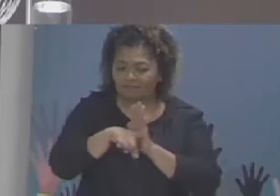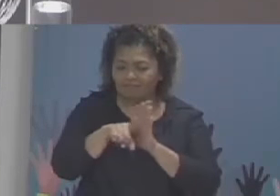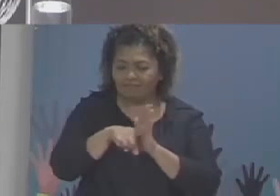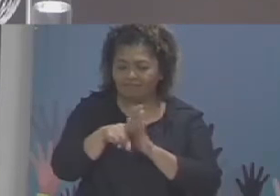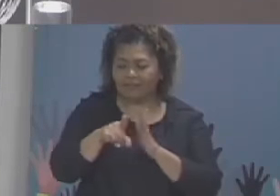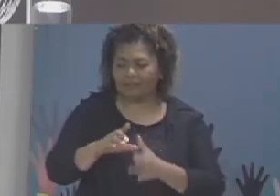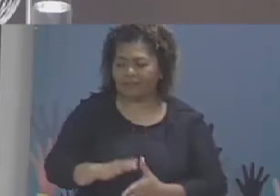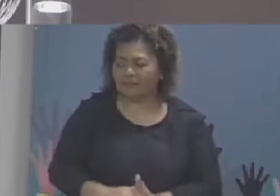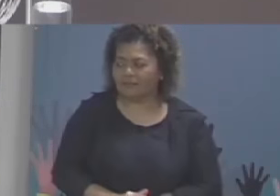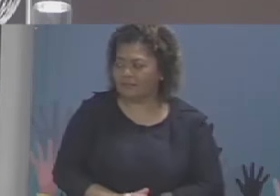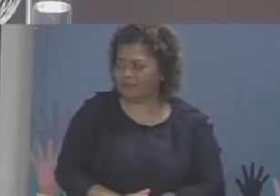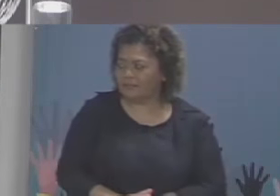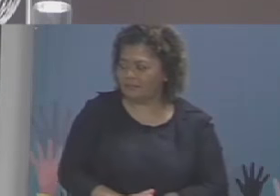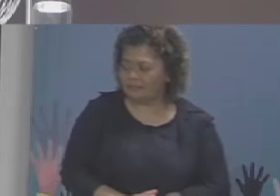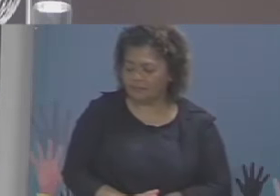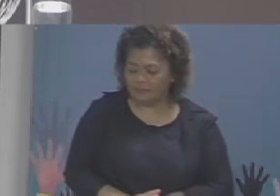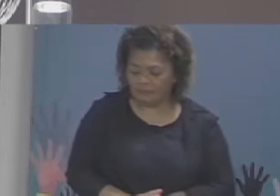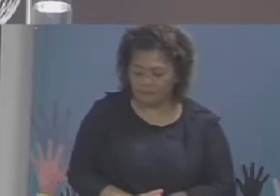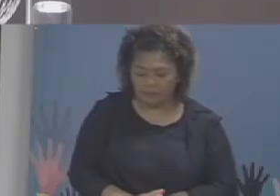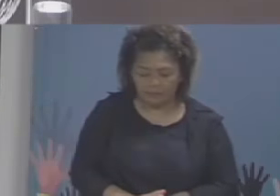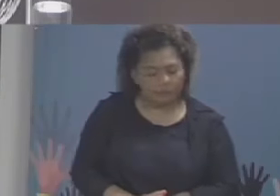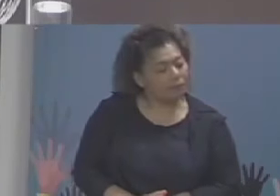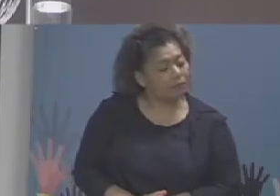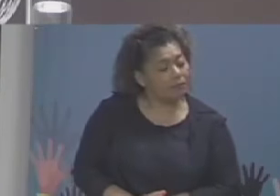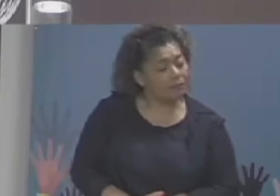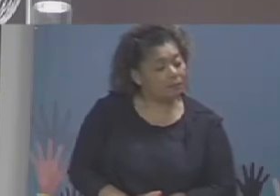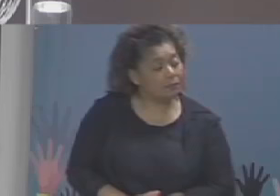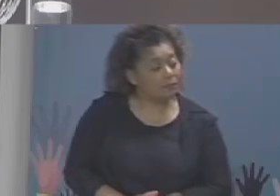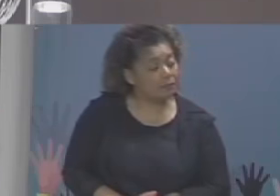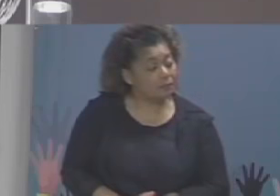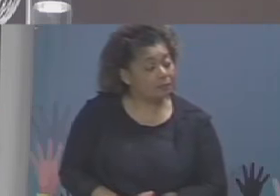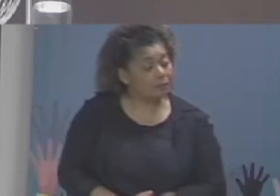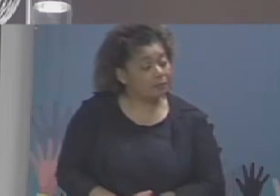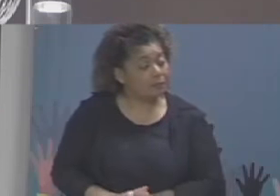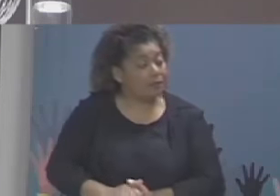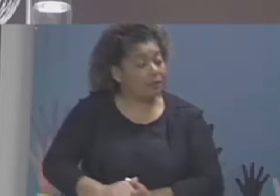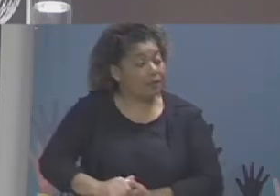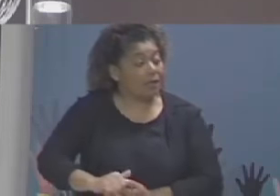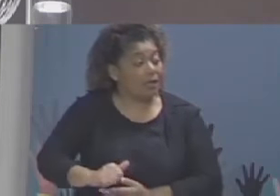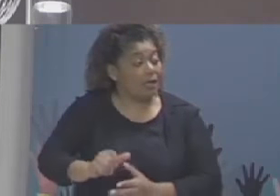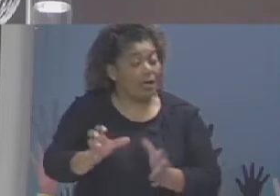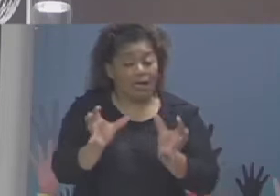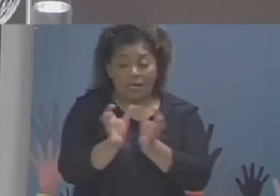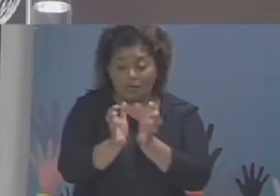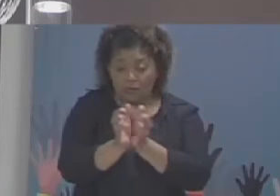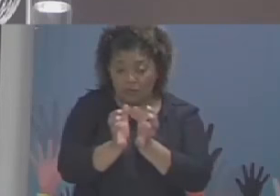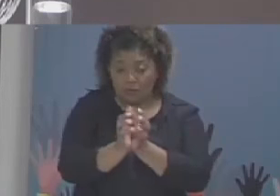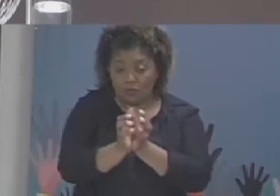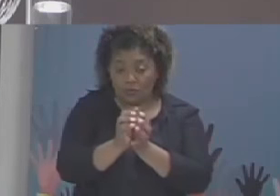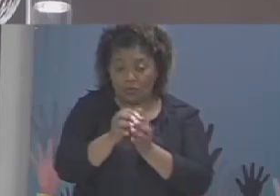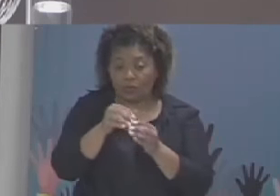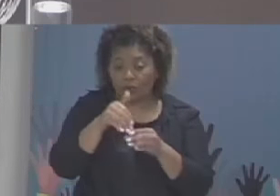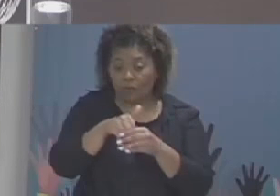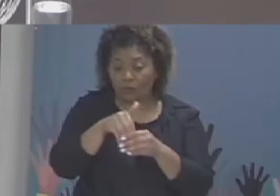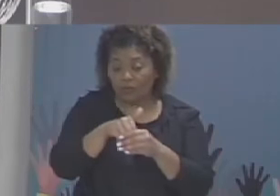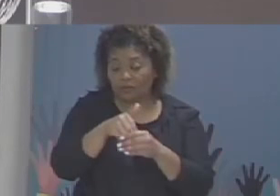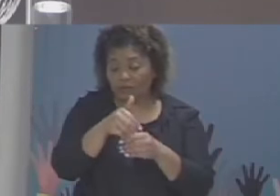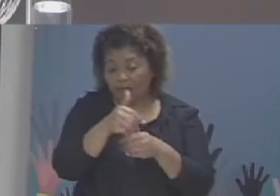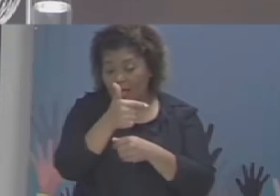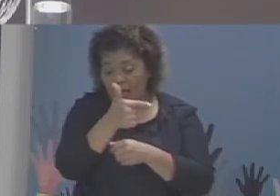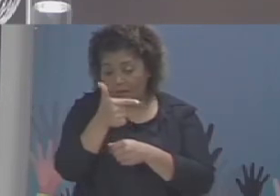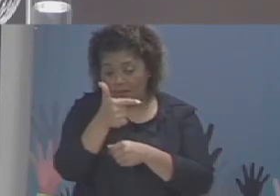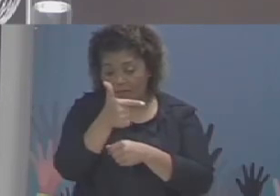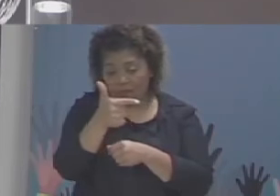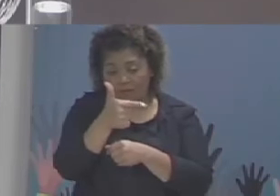Nesse ritmo, nós vamos sair daqui 10 horas, né? 10 e meia. Candidato da chapa 22 responderá a próxima pergunta.